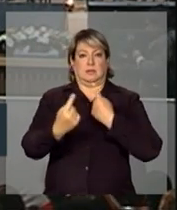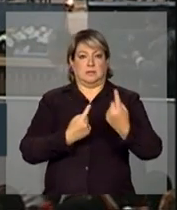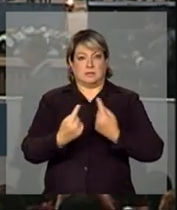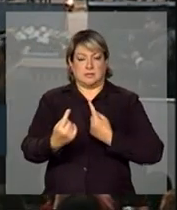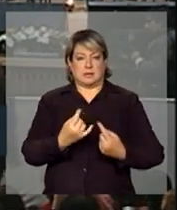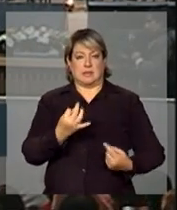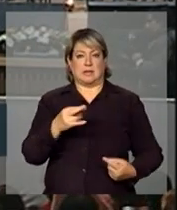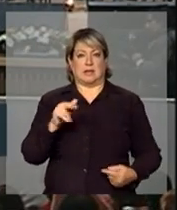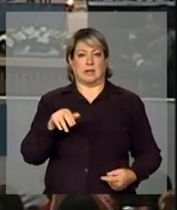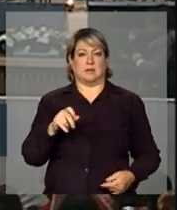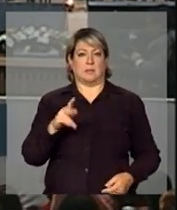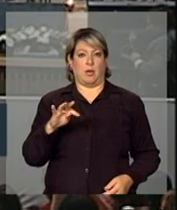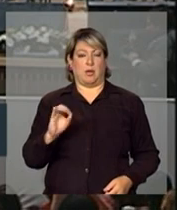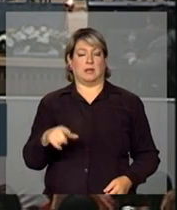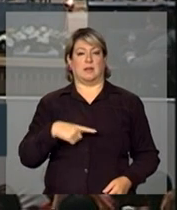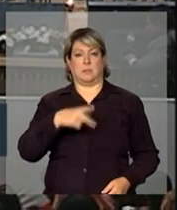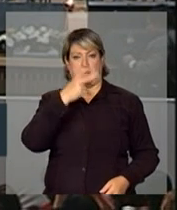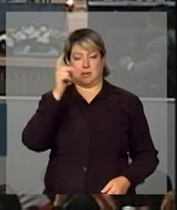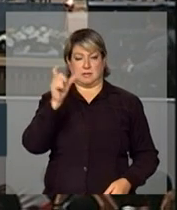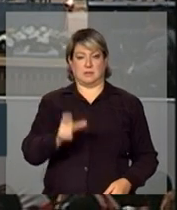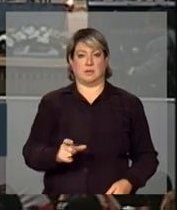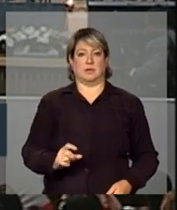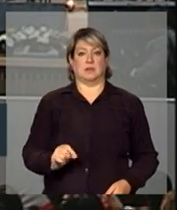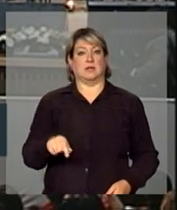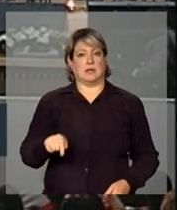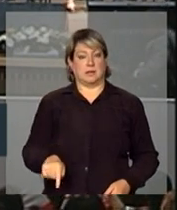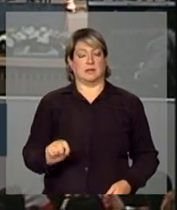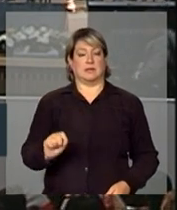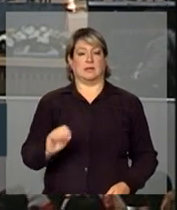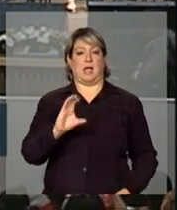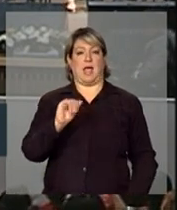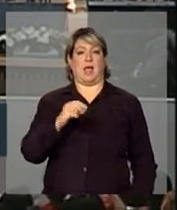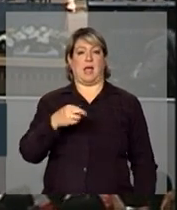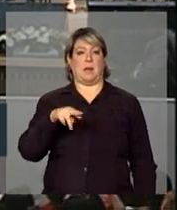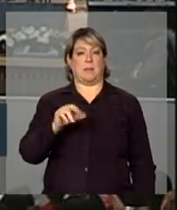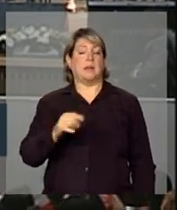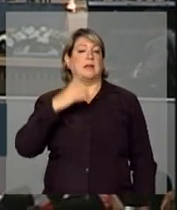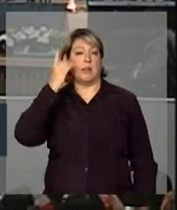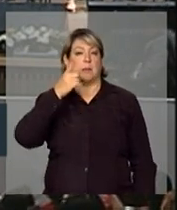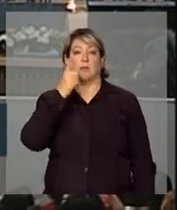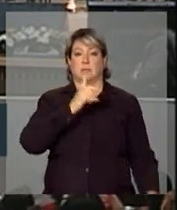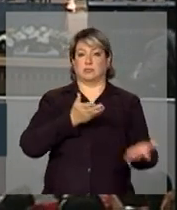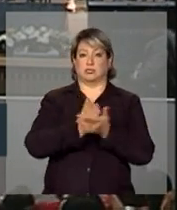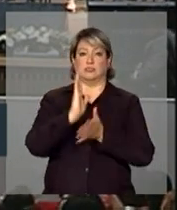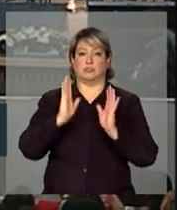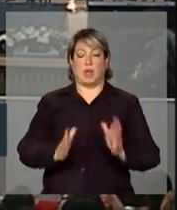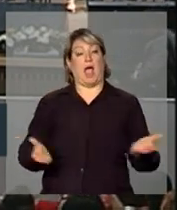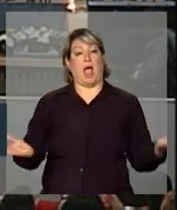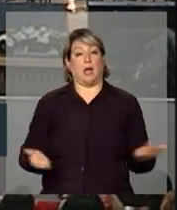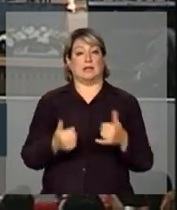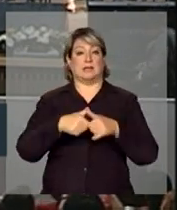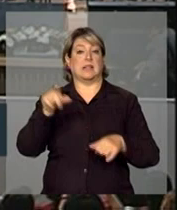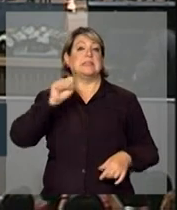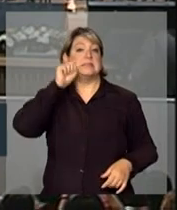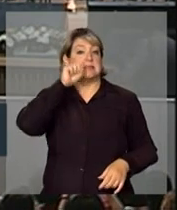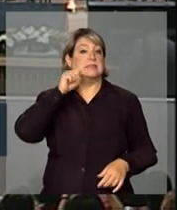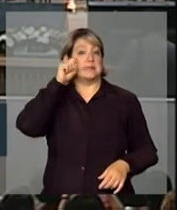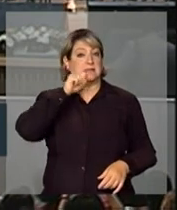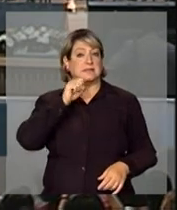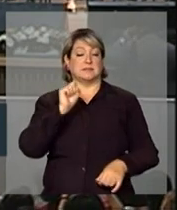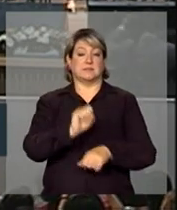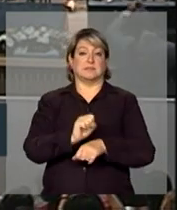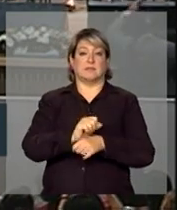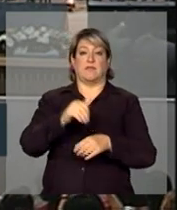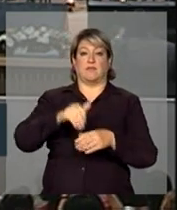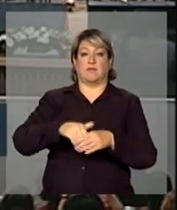de Passageiros. É um projeto já aprovado pela Câmara dos Deputados, se encontra hoje no Senado Federal e entendemos